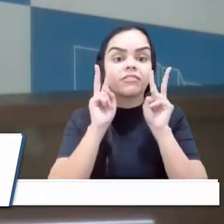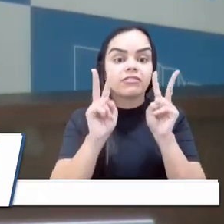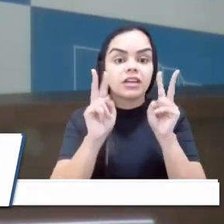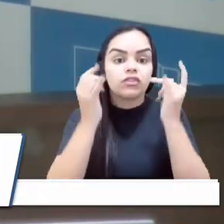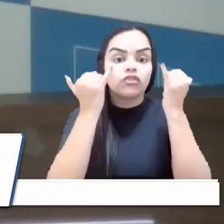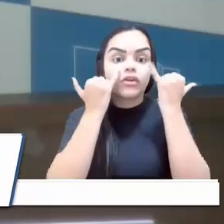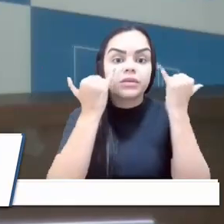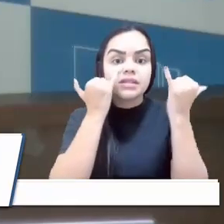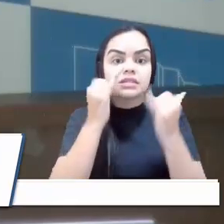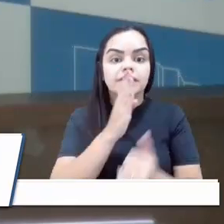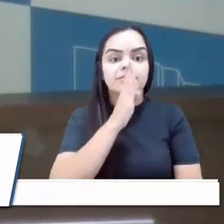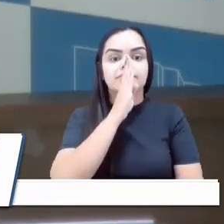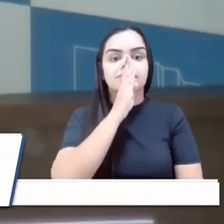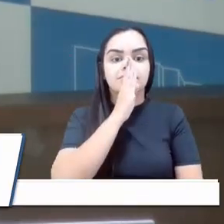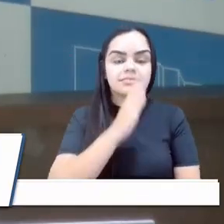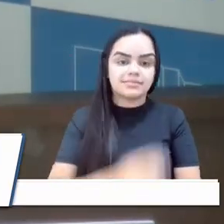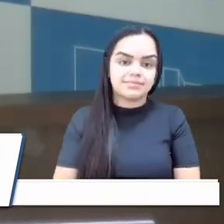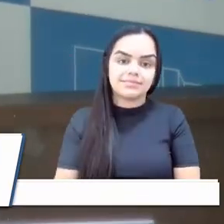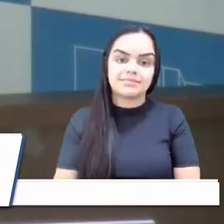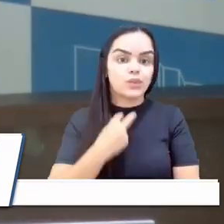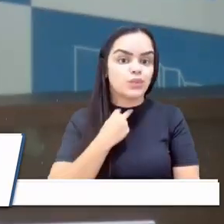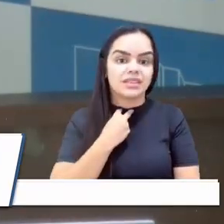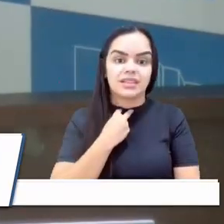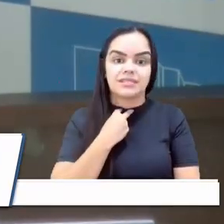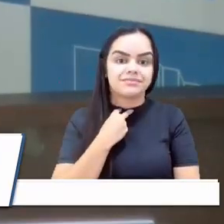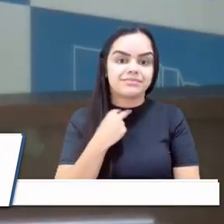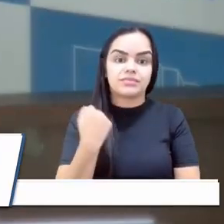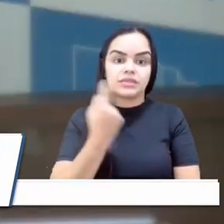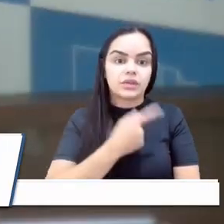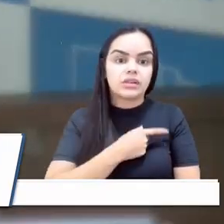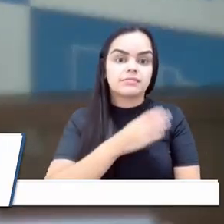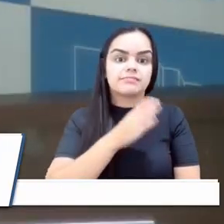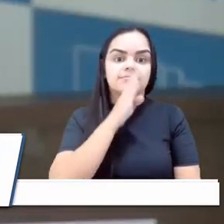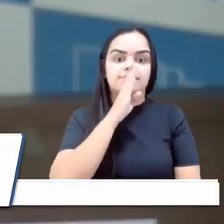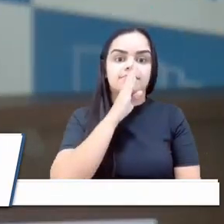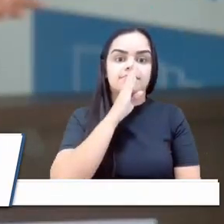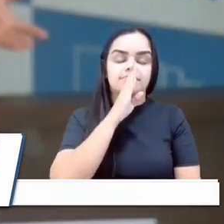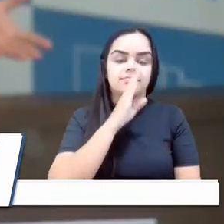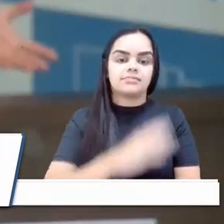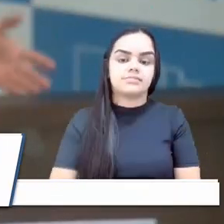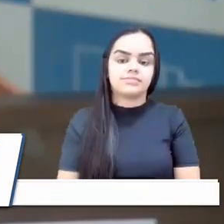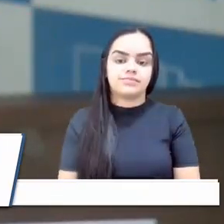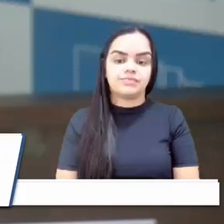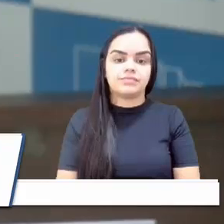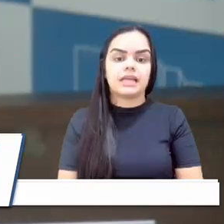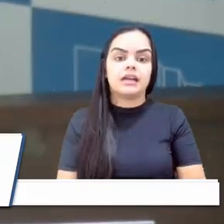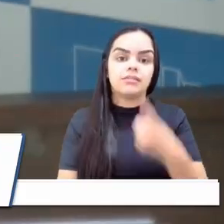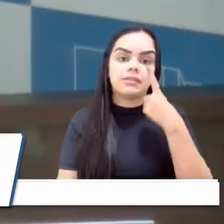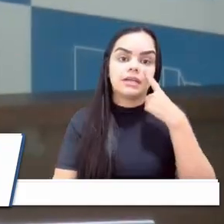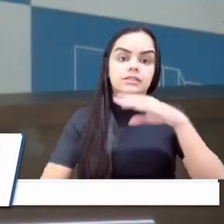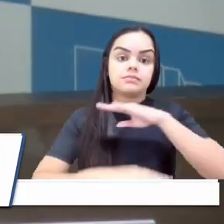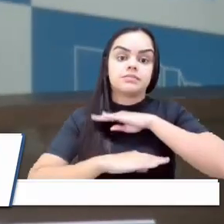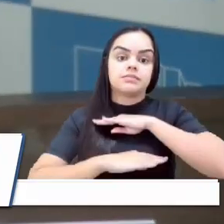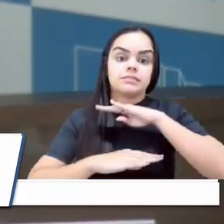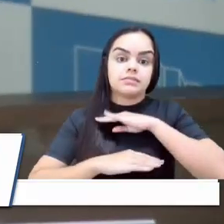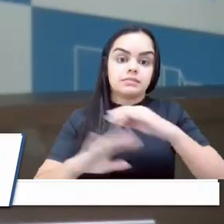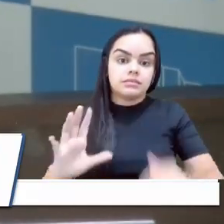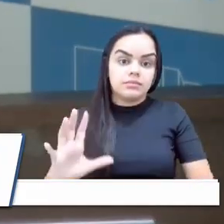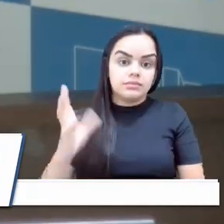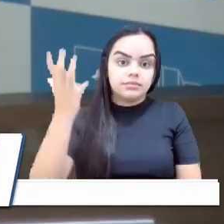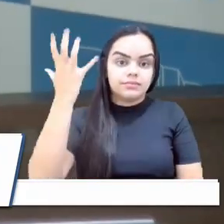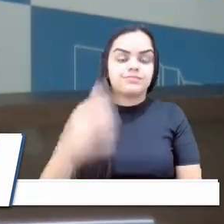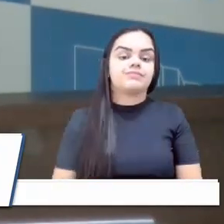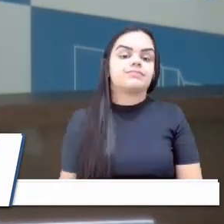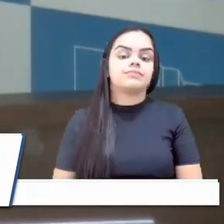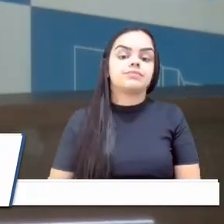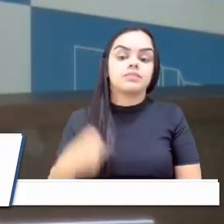calado. Não tem como a gente ficar calado vendo uma situação que está acontecendo. A gente